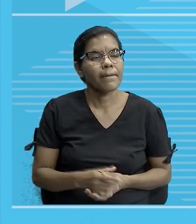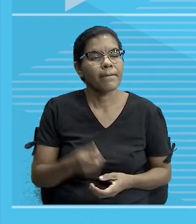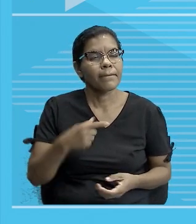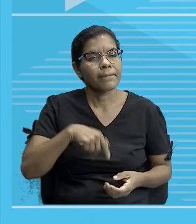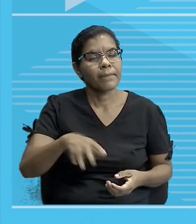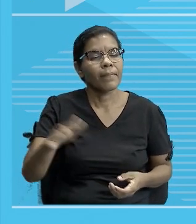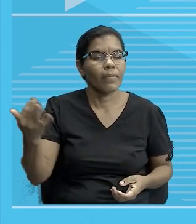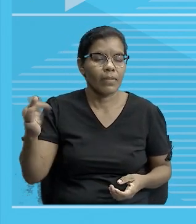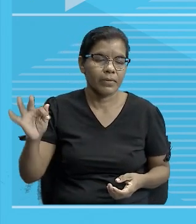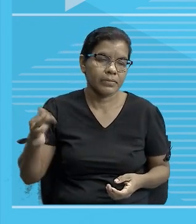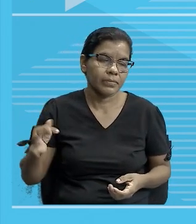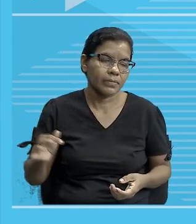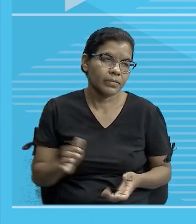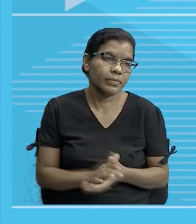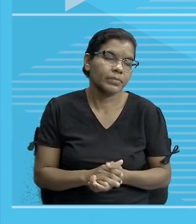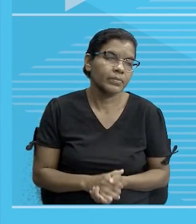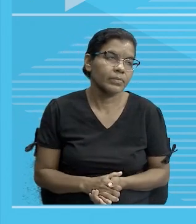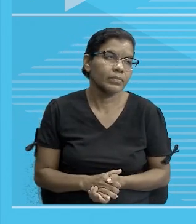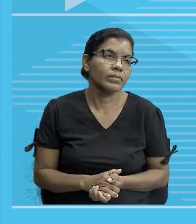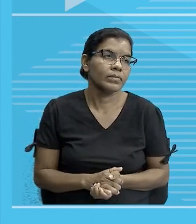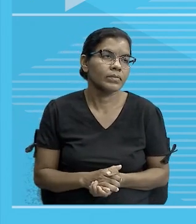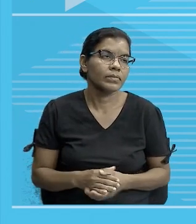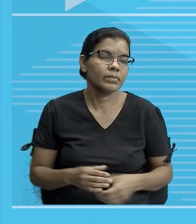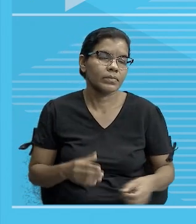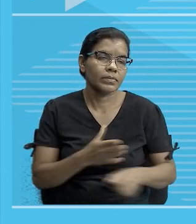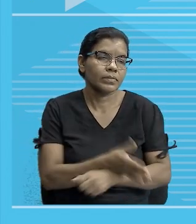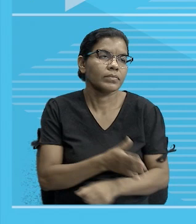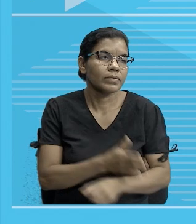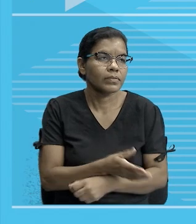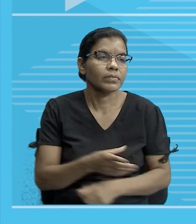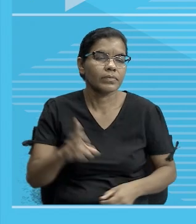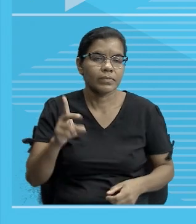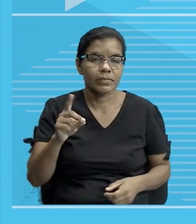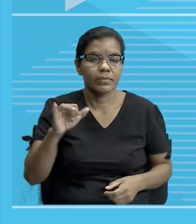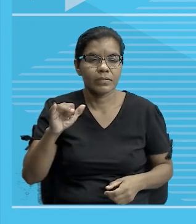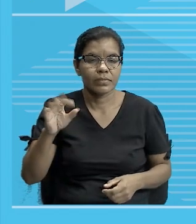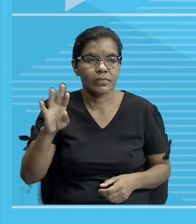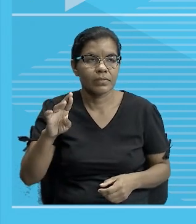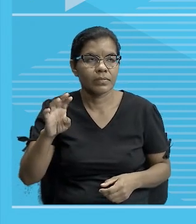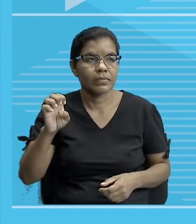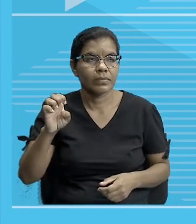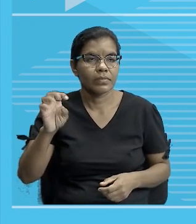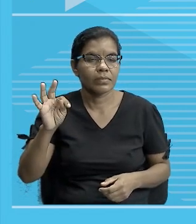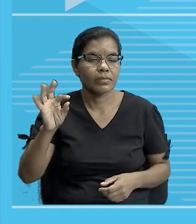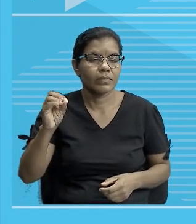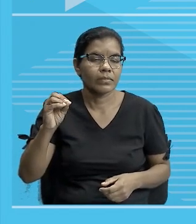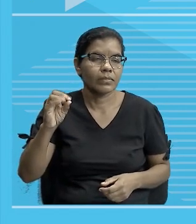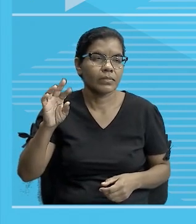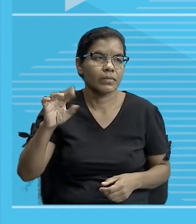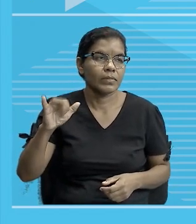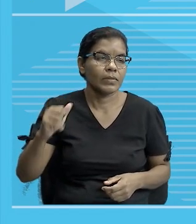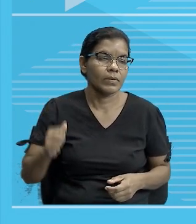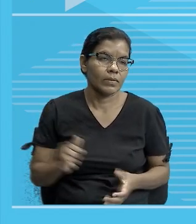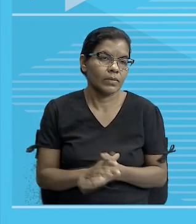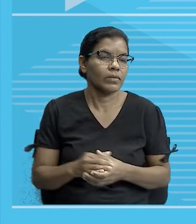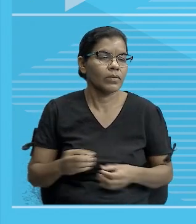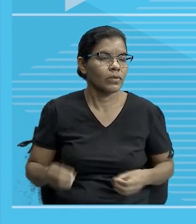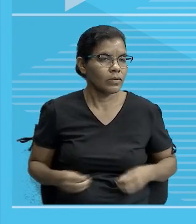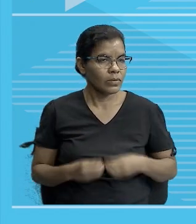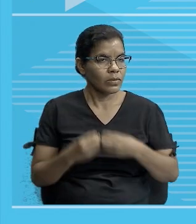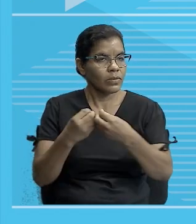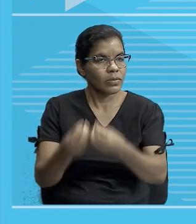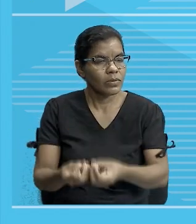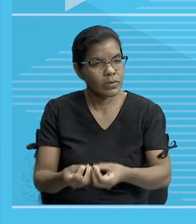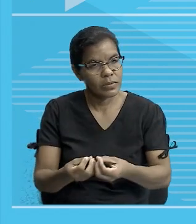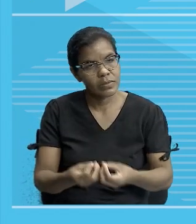França. E ele vai para a França e entra dentro do diretório com as suas tropas. E entra dentro